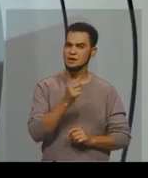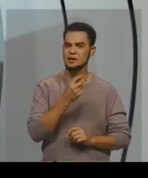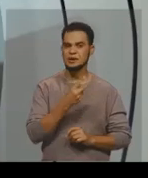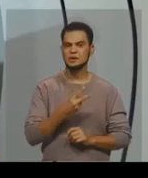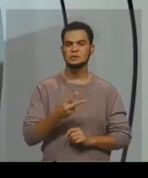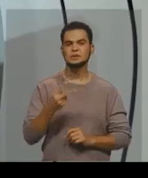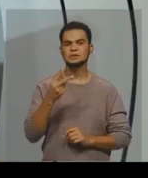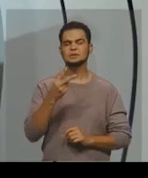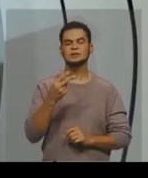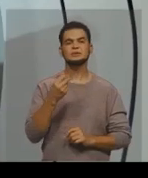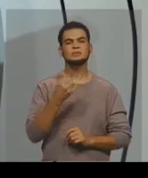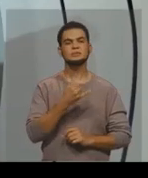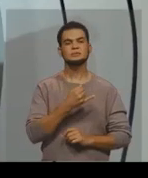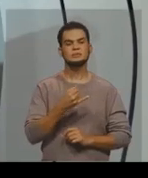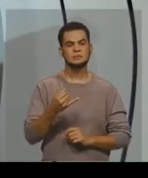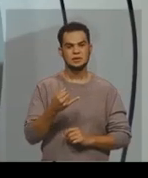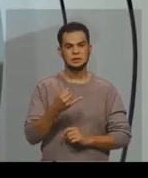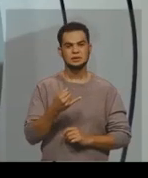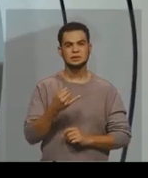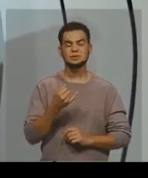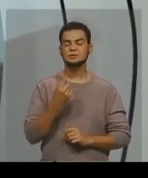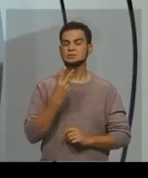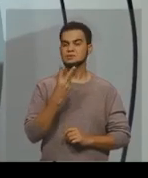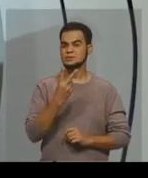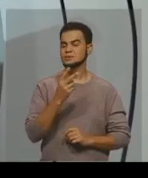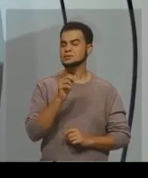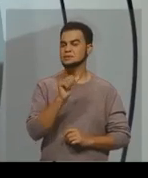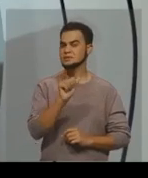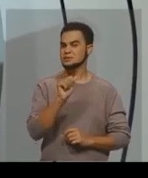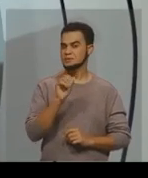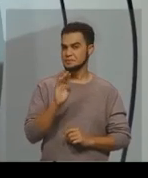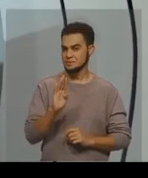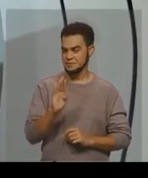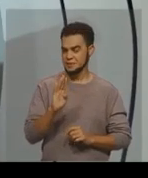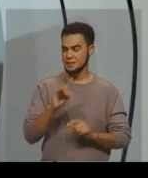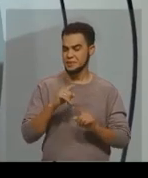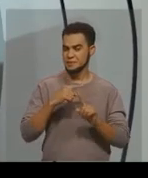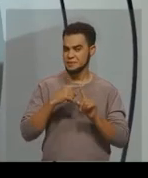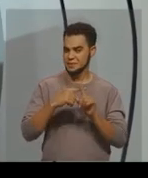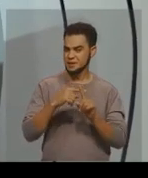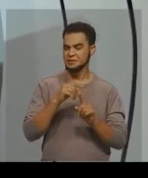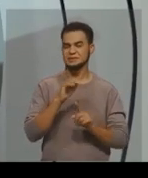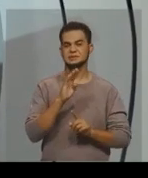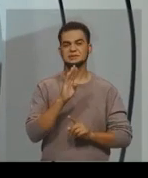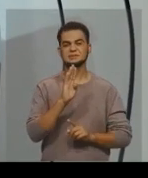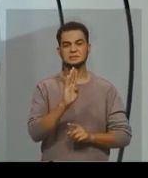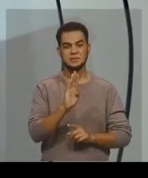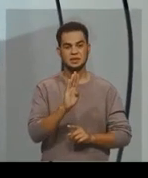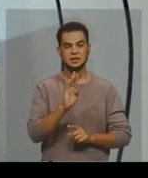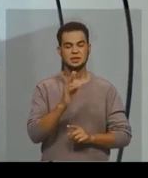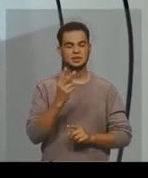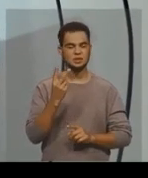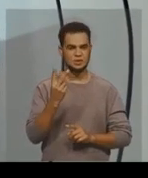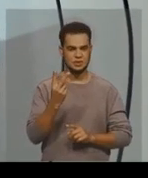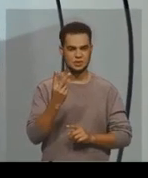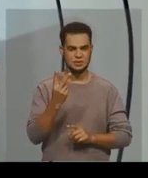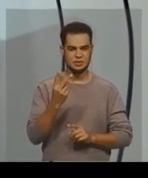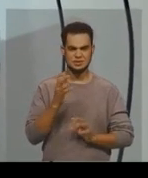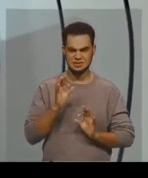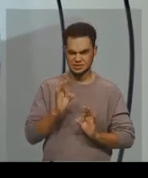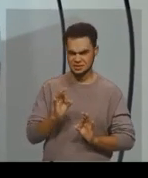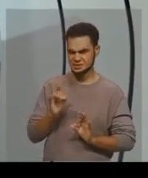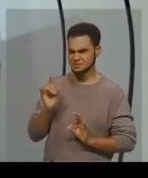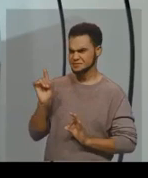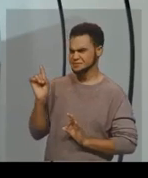menos 2AB mais B2.